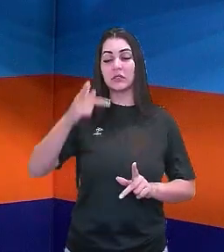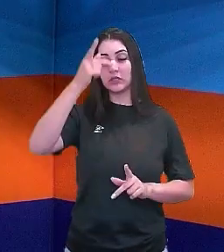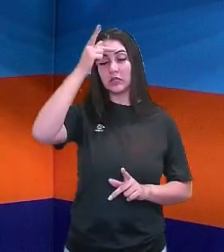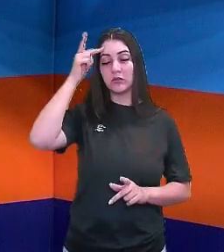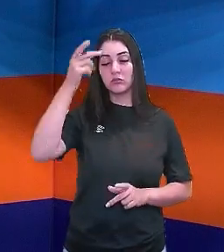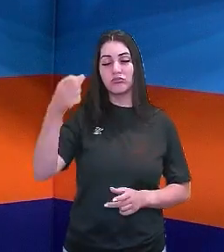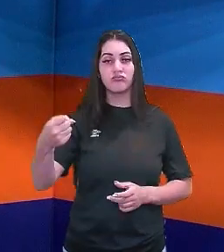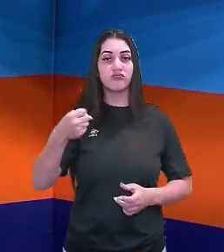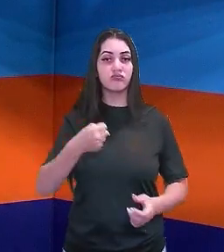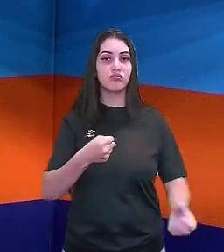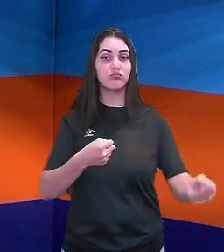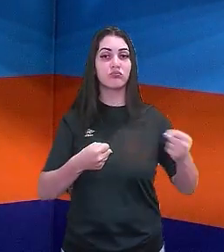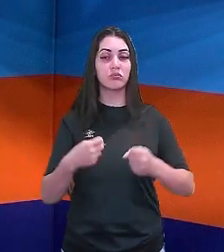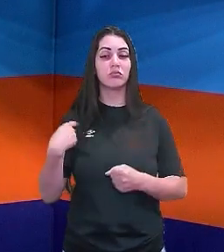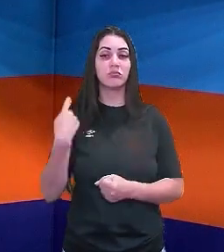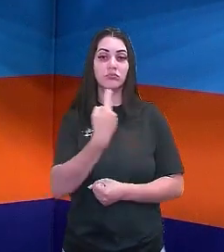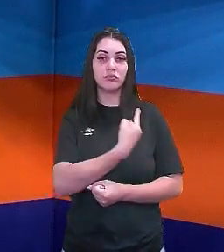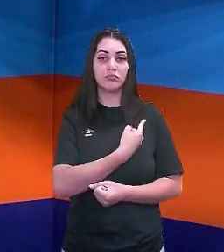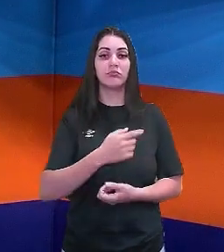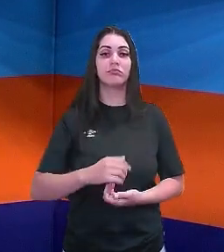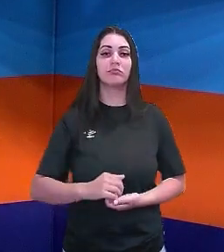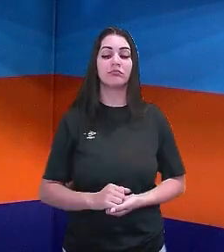trouxeram para nós.